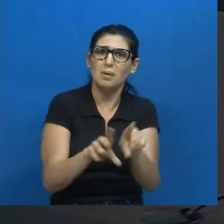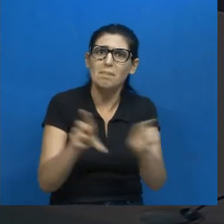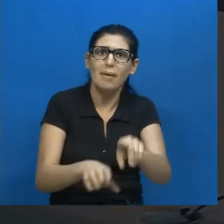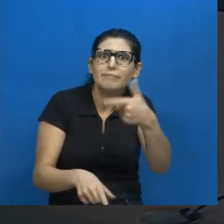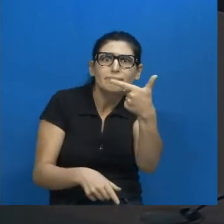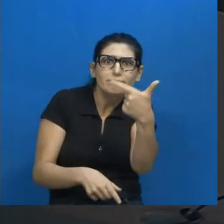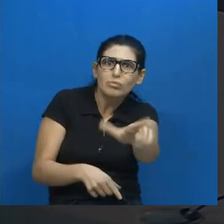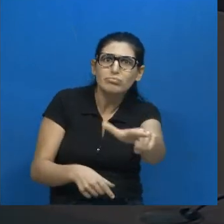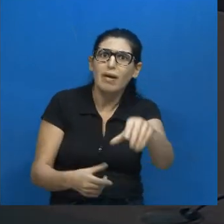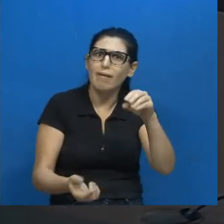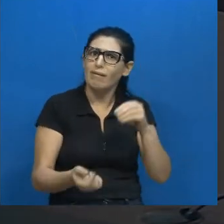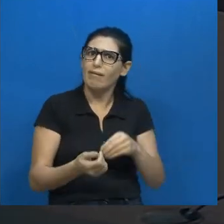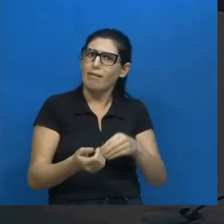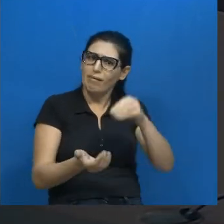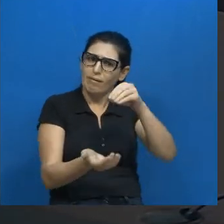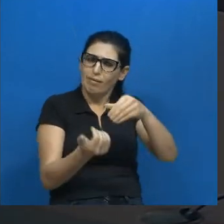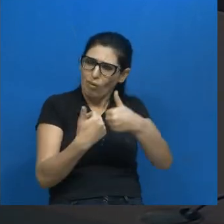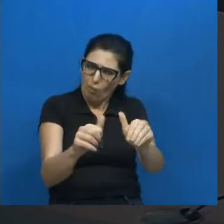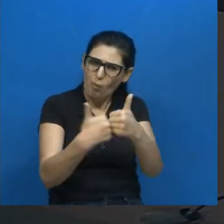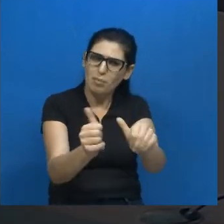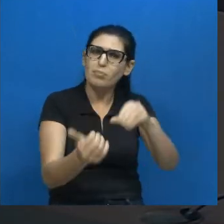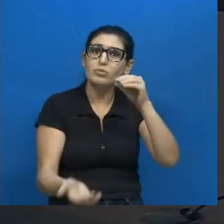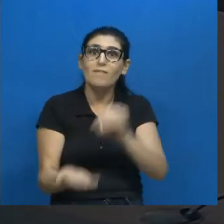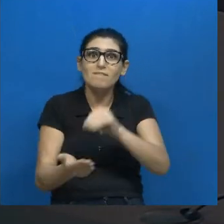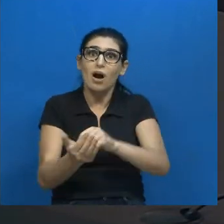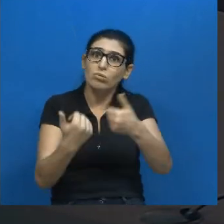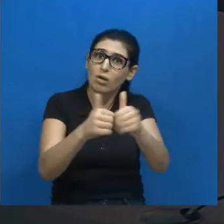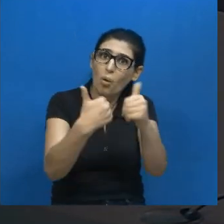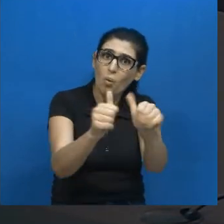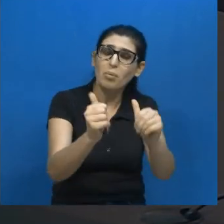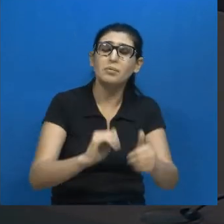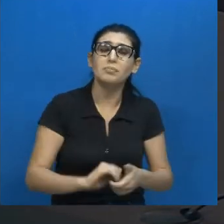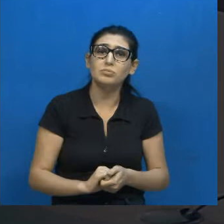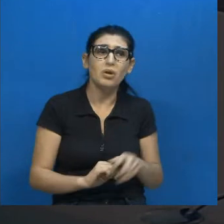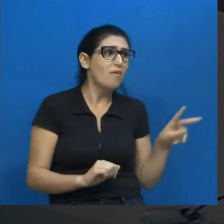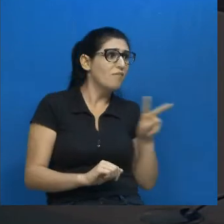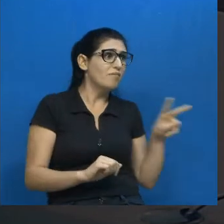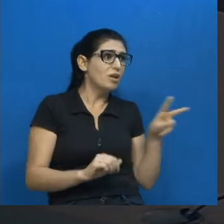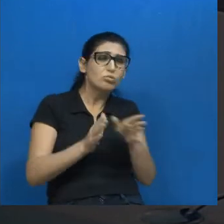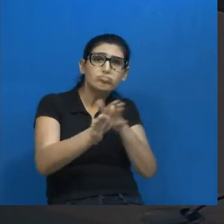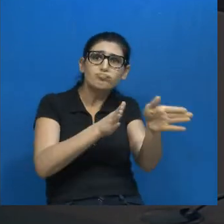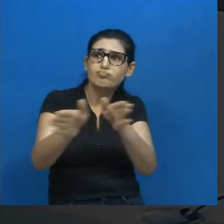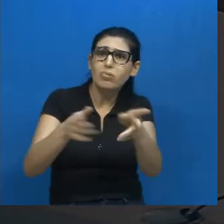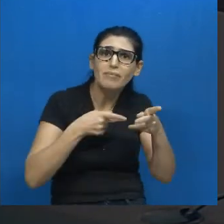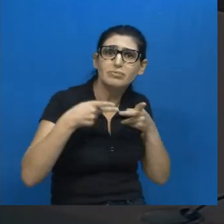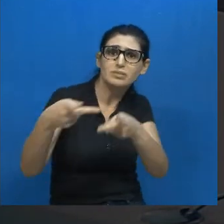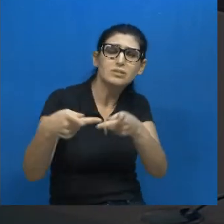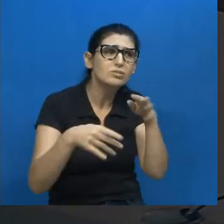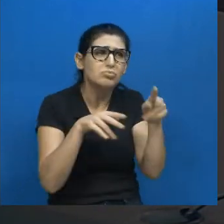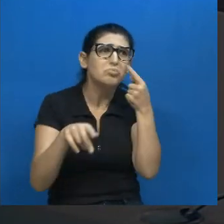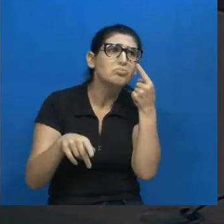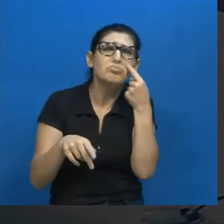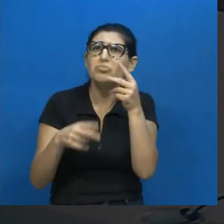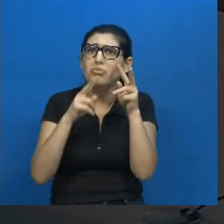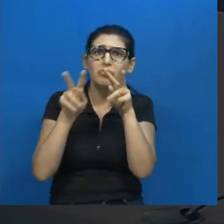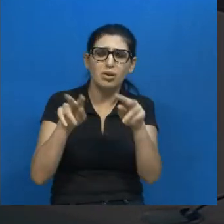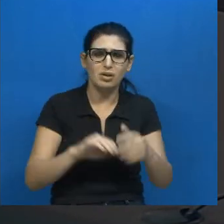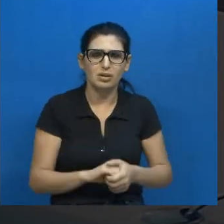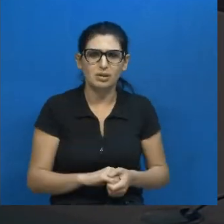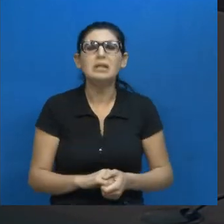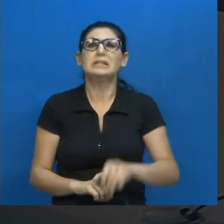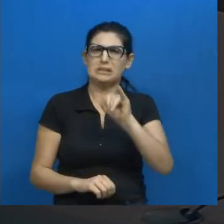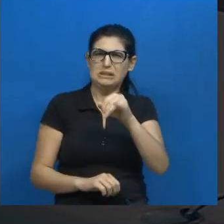correndo atrás, vereador que vai para os bairros, como eu faço. Entendeu? Agora, mais ainda, é claro que nós vamos ter